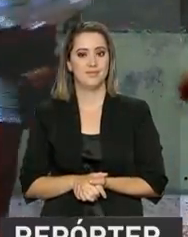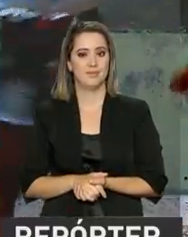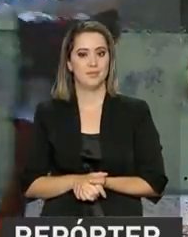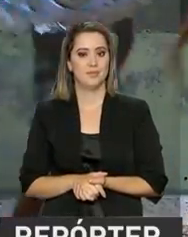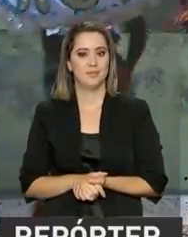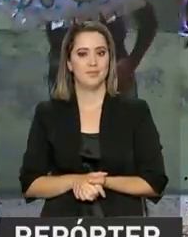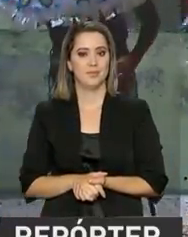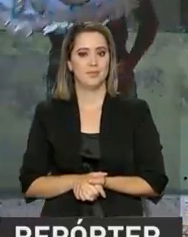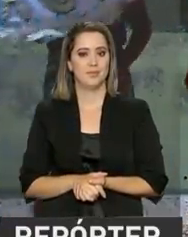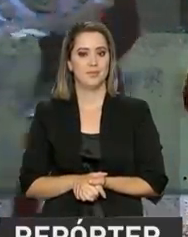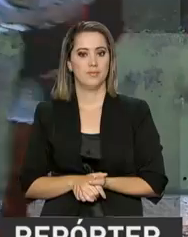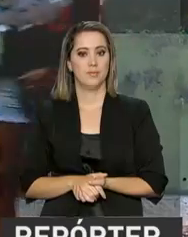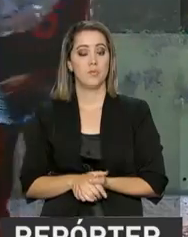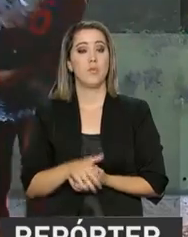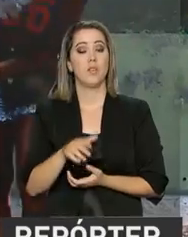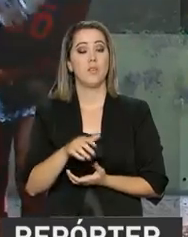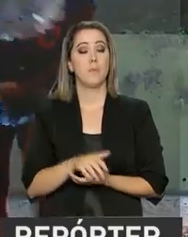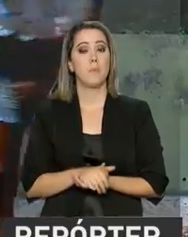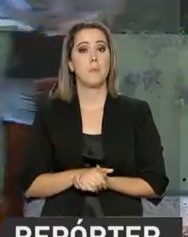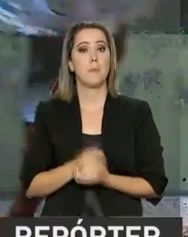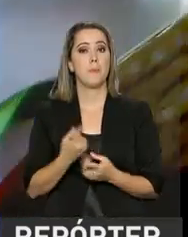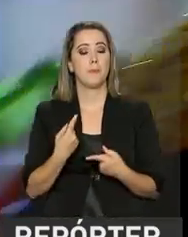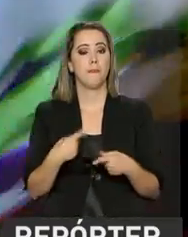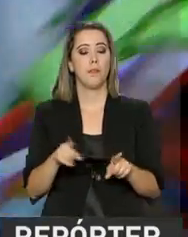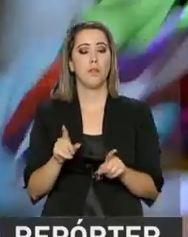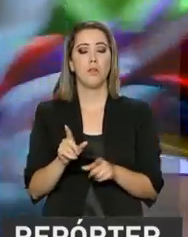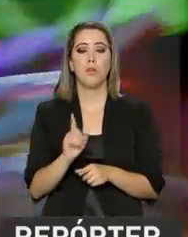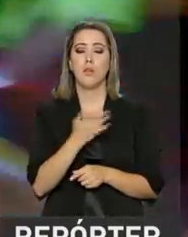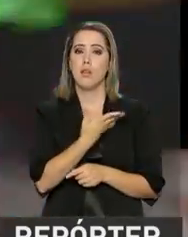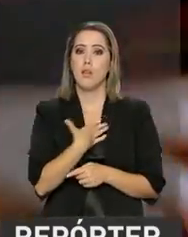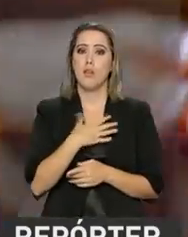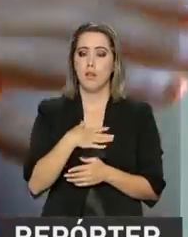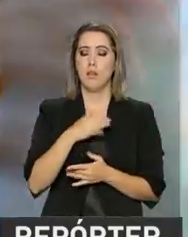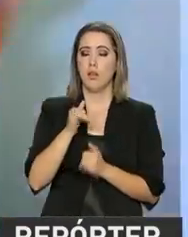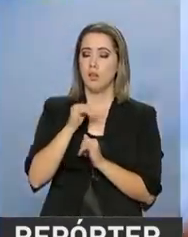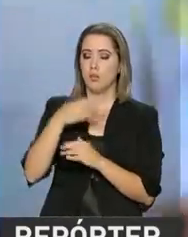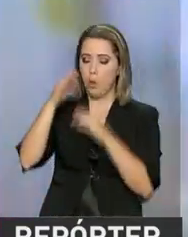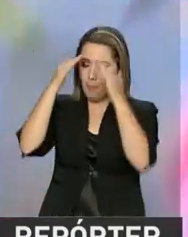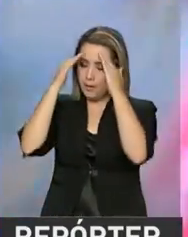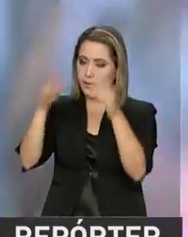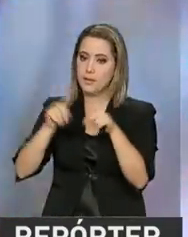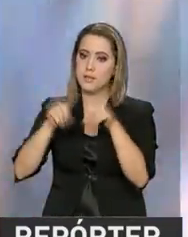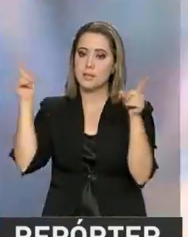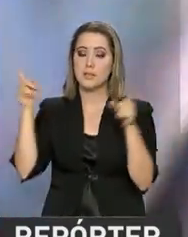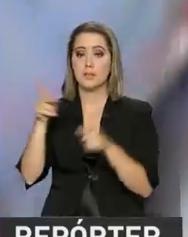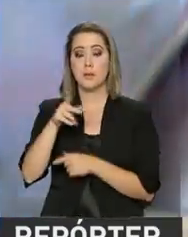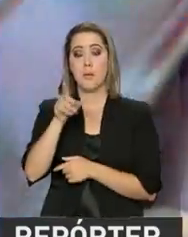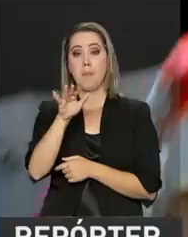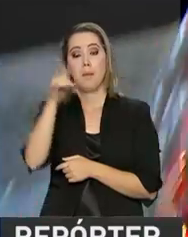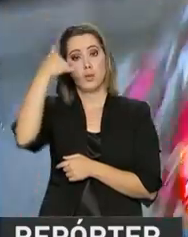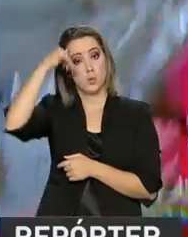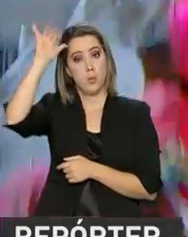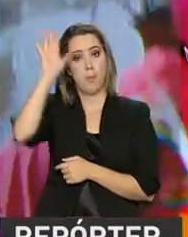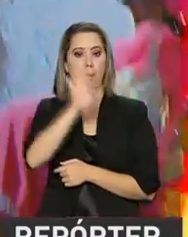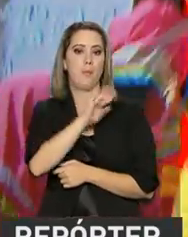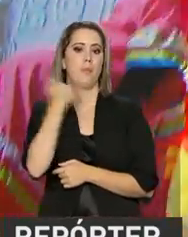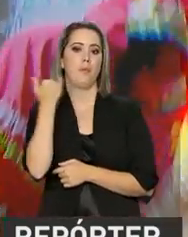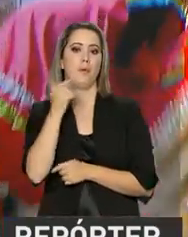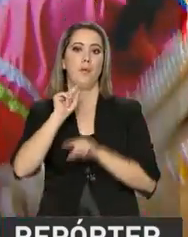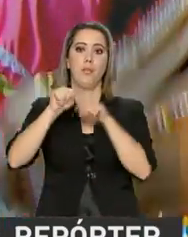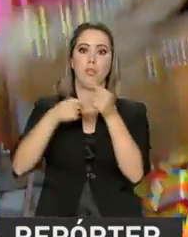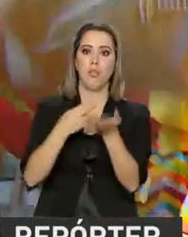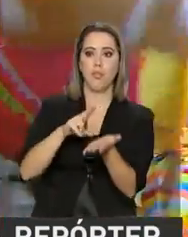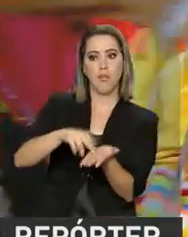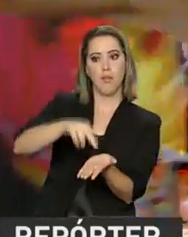minha terra, porteira do meu sertão. Ele atende ao desejo, mas o bicho acaba morrendo. A ressurreição